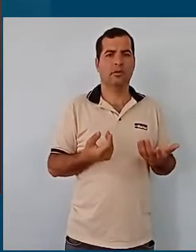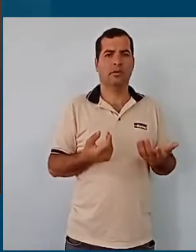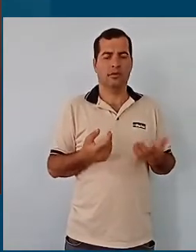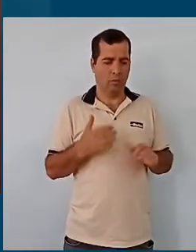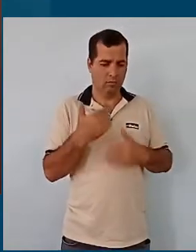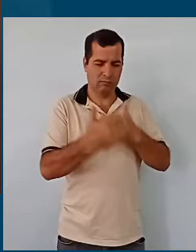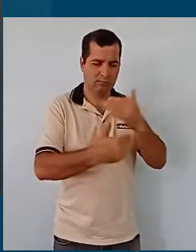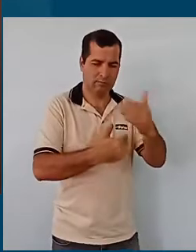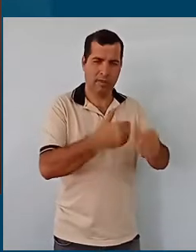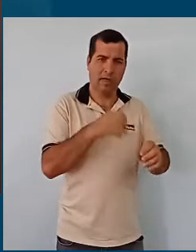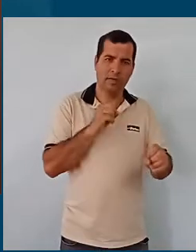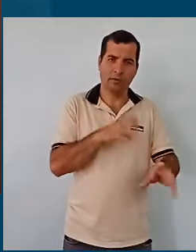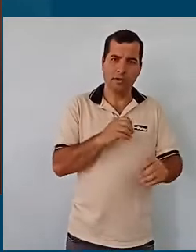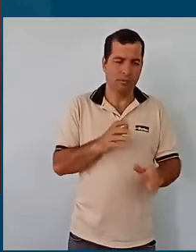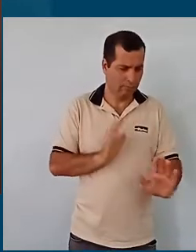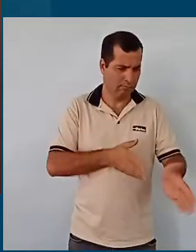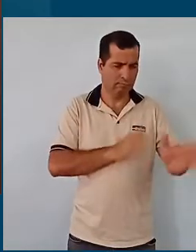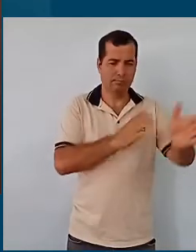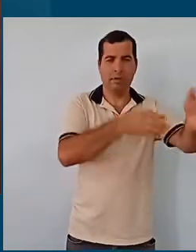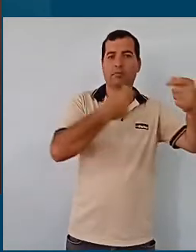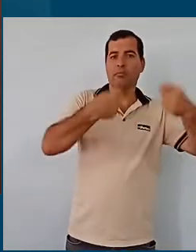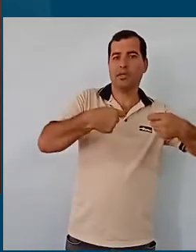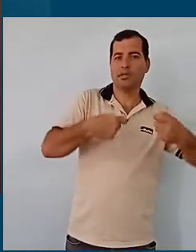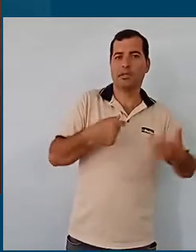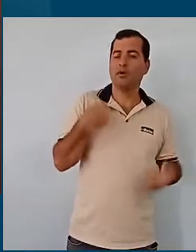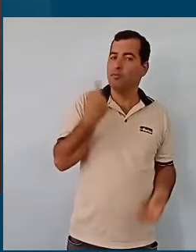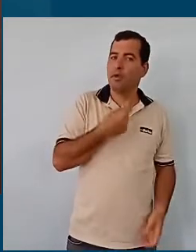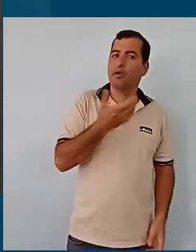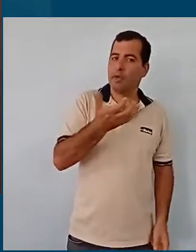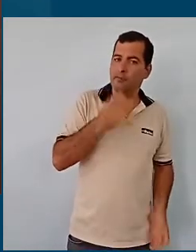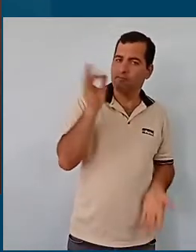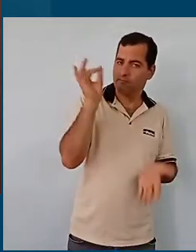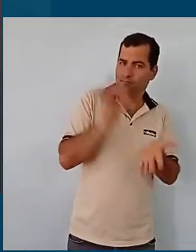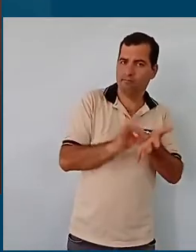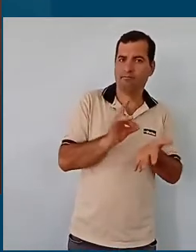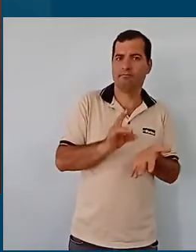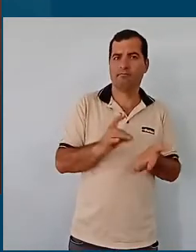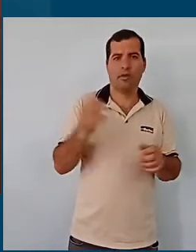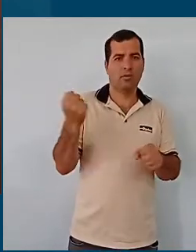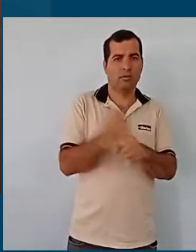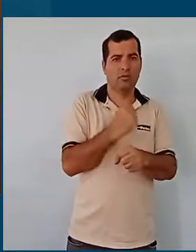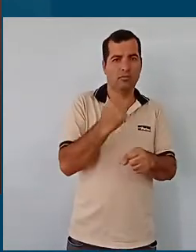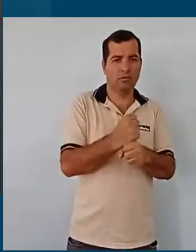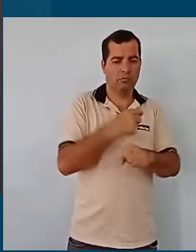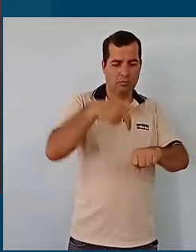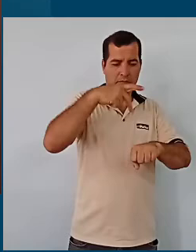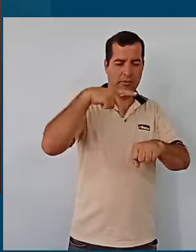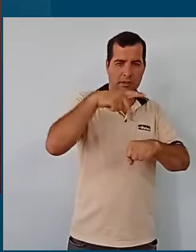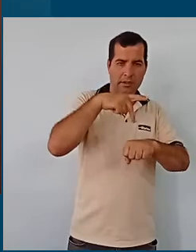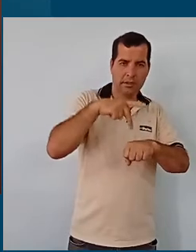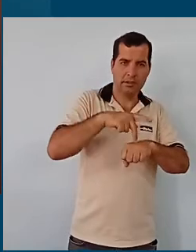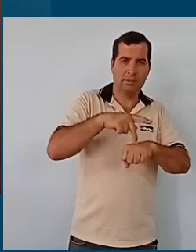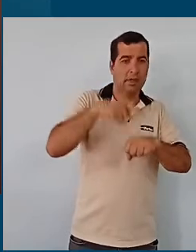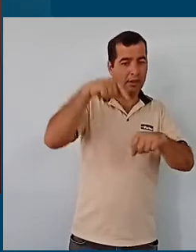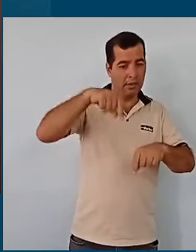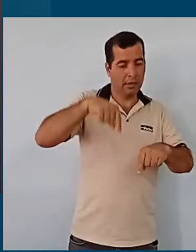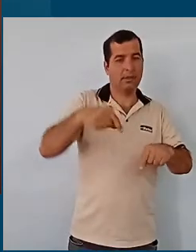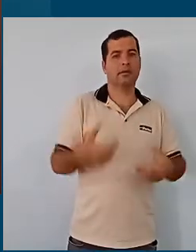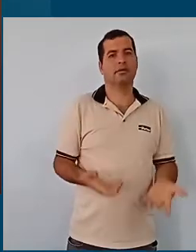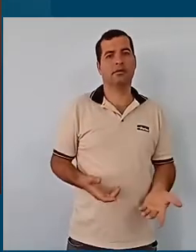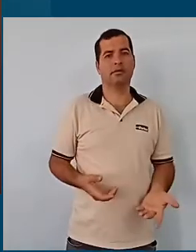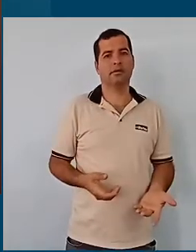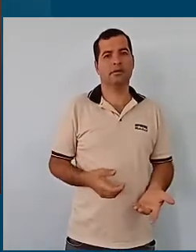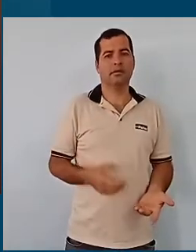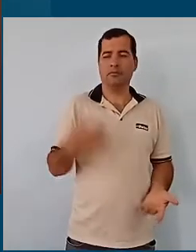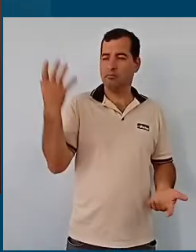movimento para onde a educação precisa ir, se nós quisermos, de fato, construir uma nação nesse lugar, nessa província